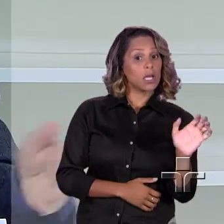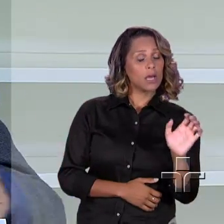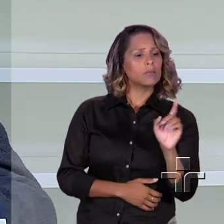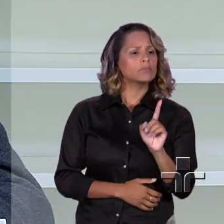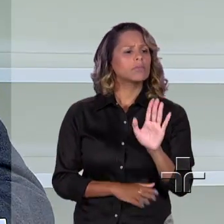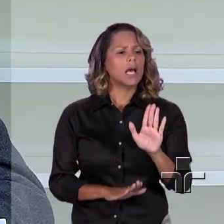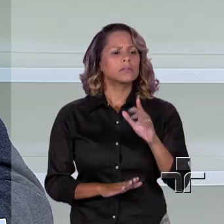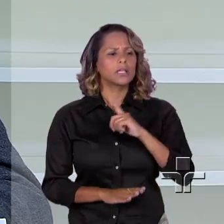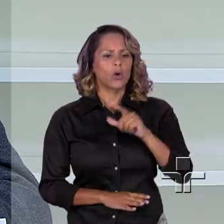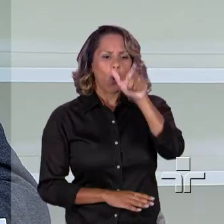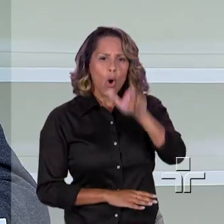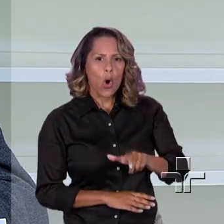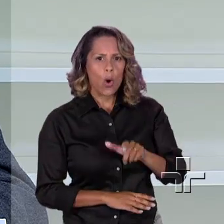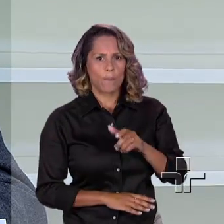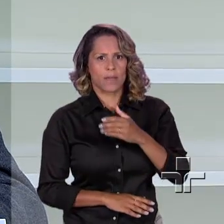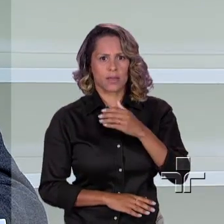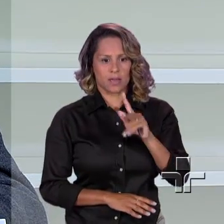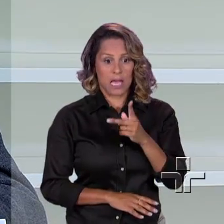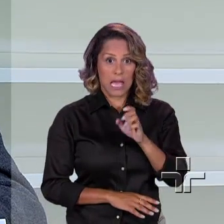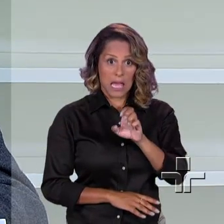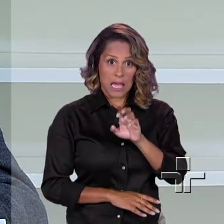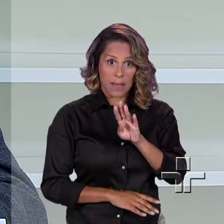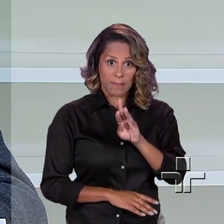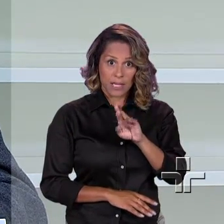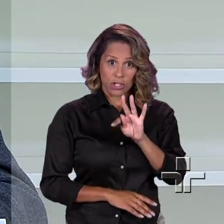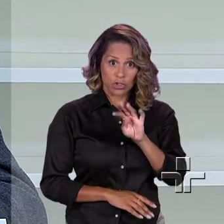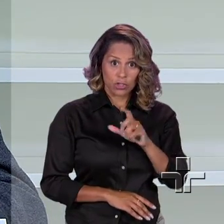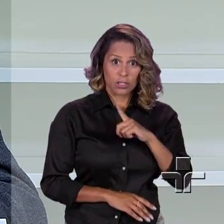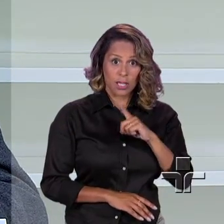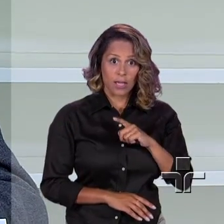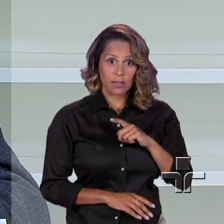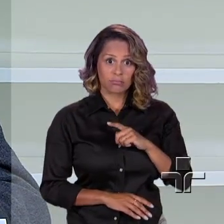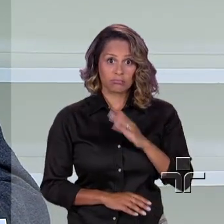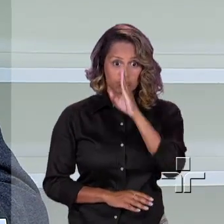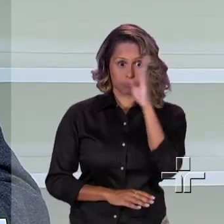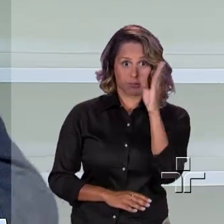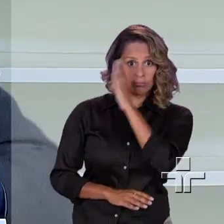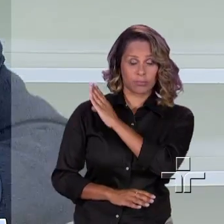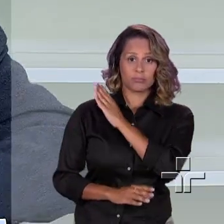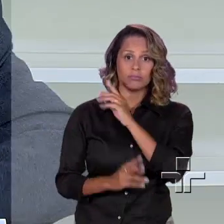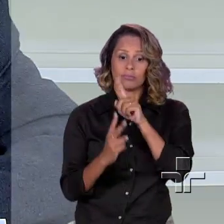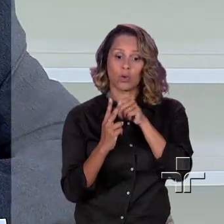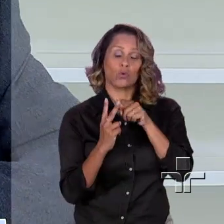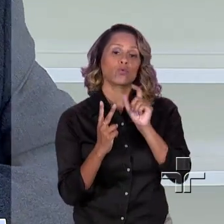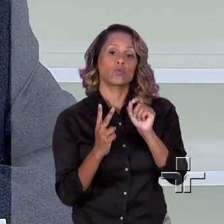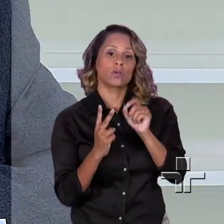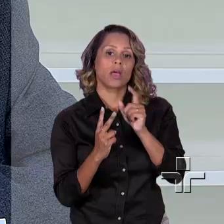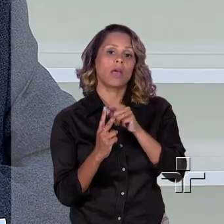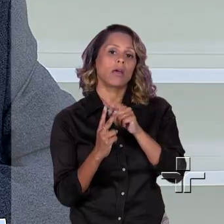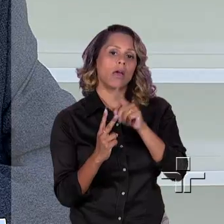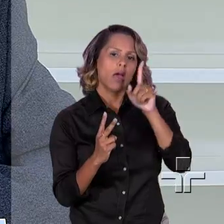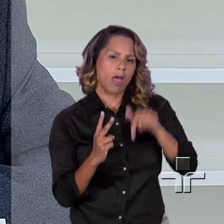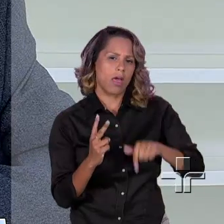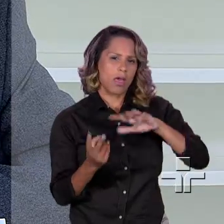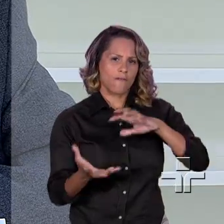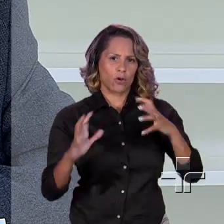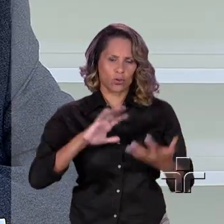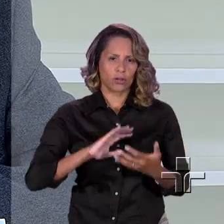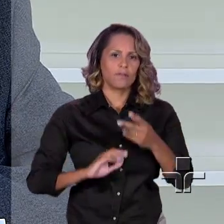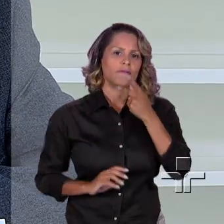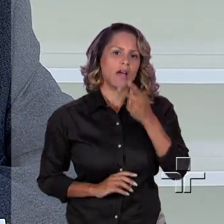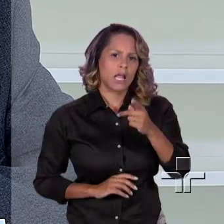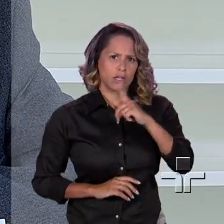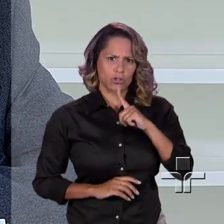Herbert Daniel. Primeiro, o lado revolucionário. Ele escreveu um pequeno discurso no Dia do Soldado para homenagear o